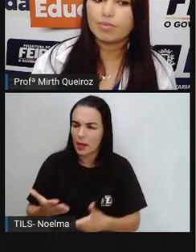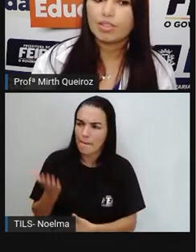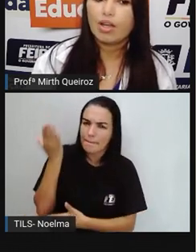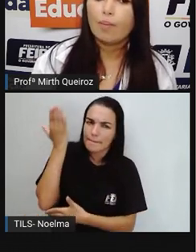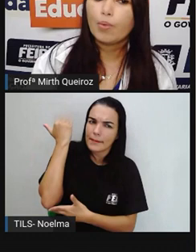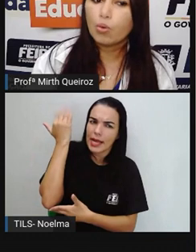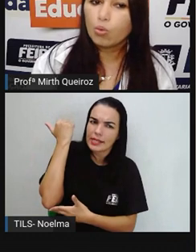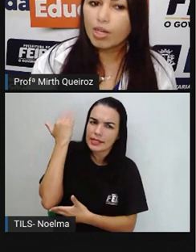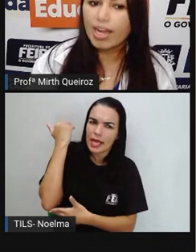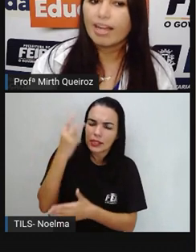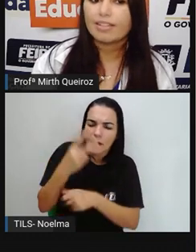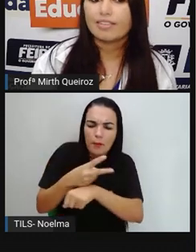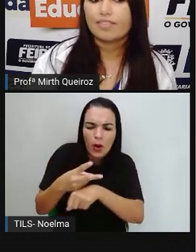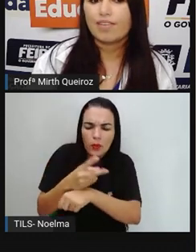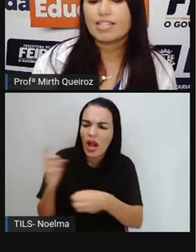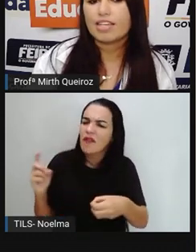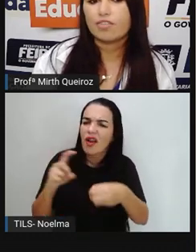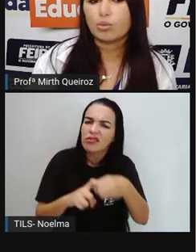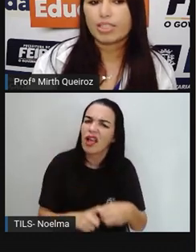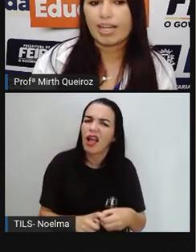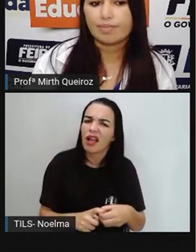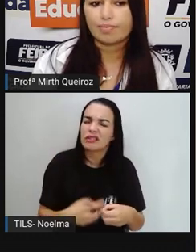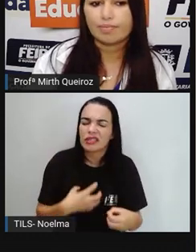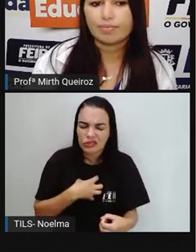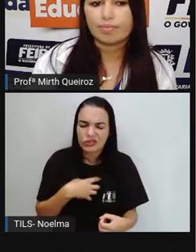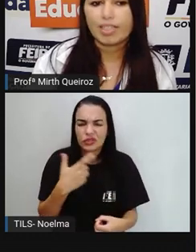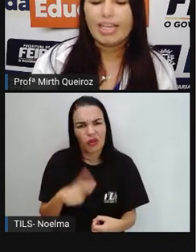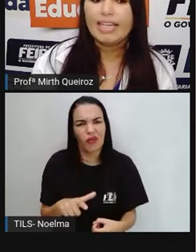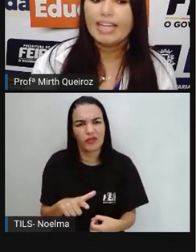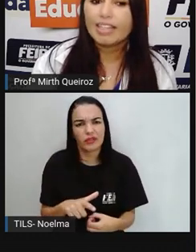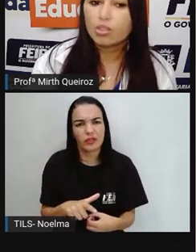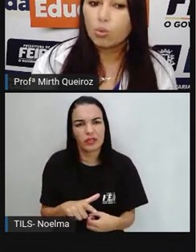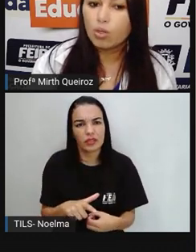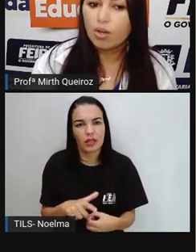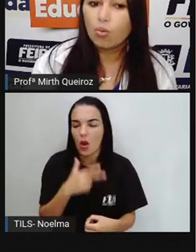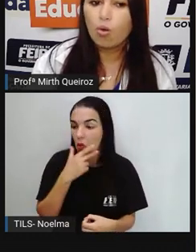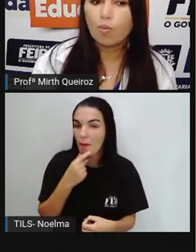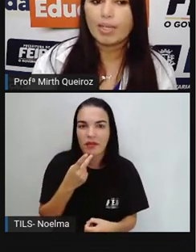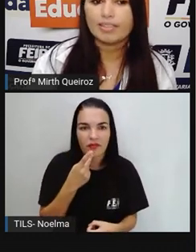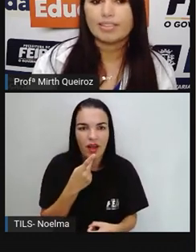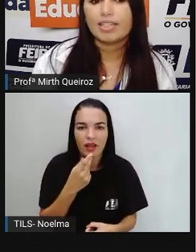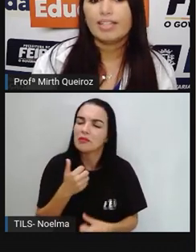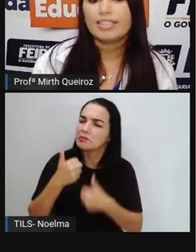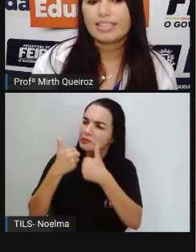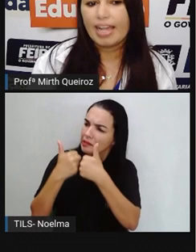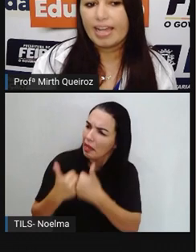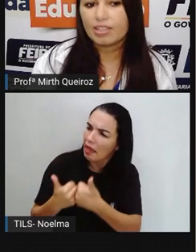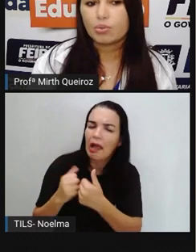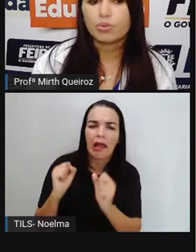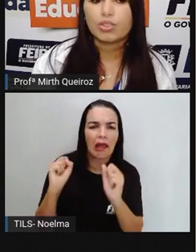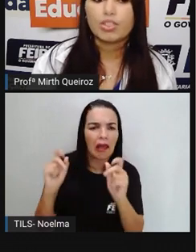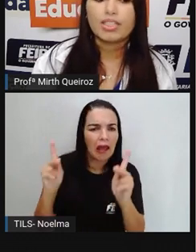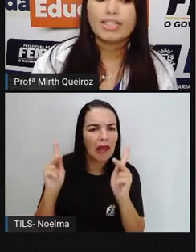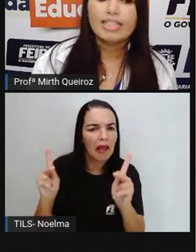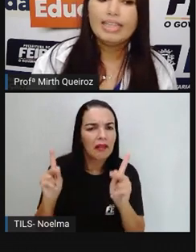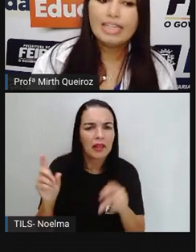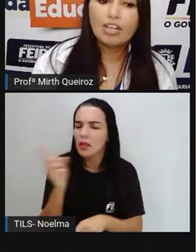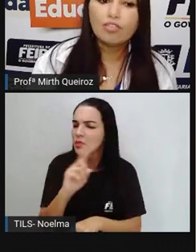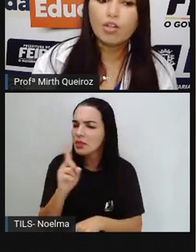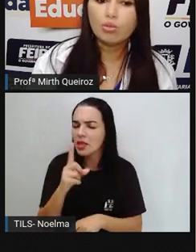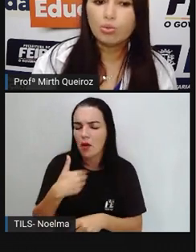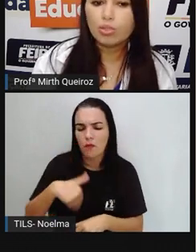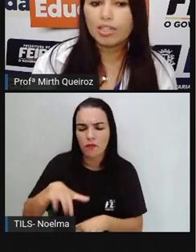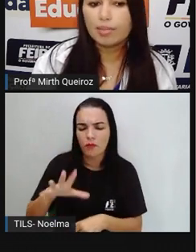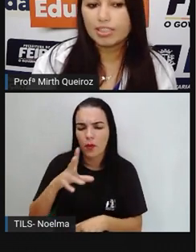passado procurar fazer voltar." E retruca o homem: "Certo,